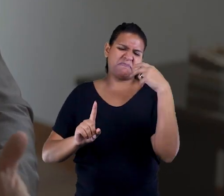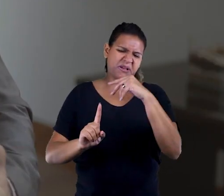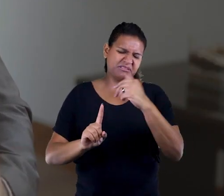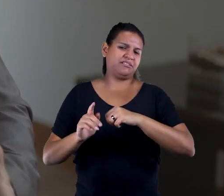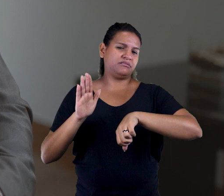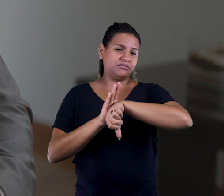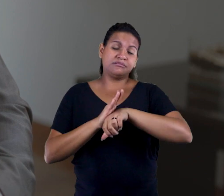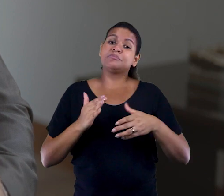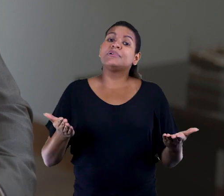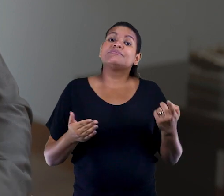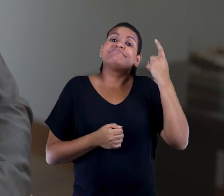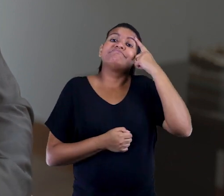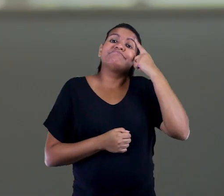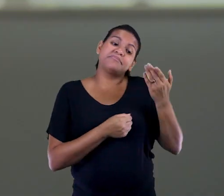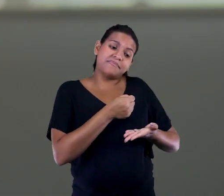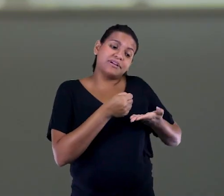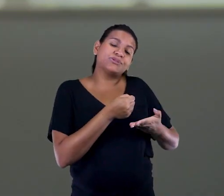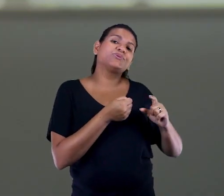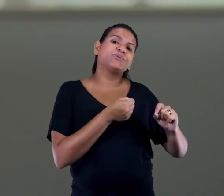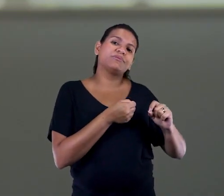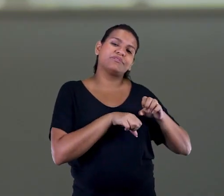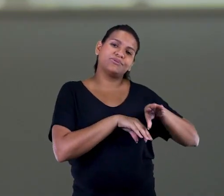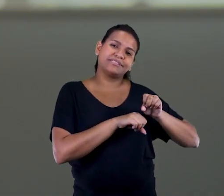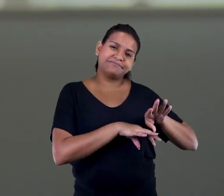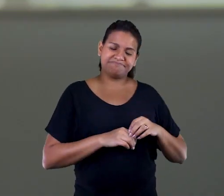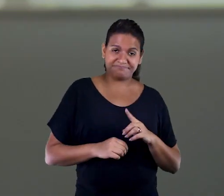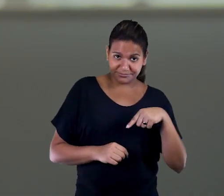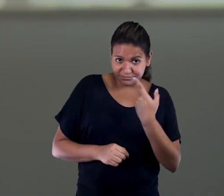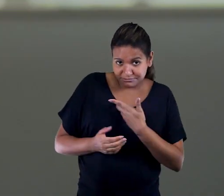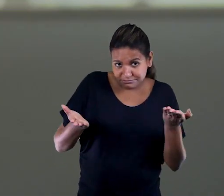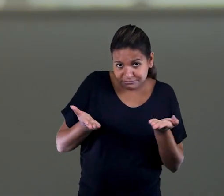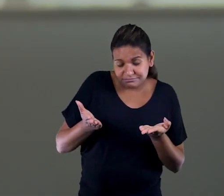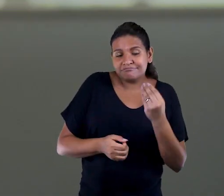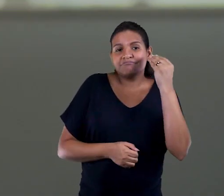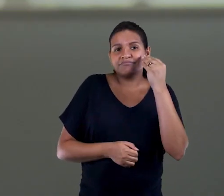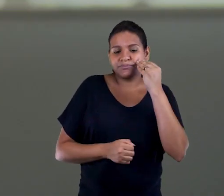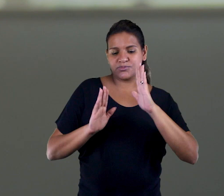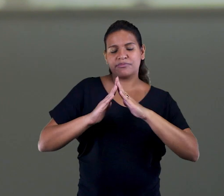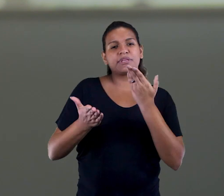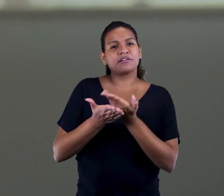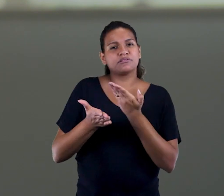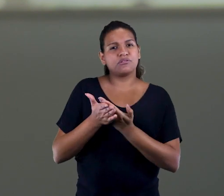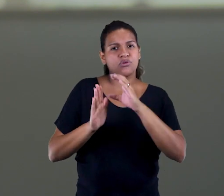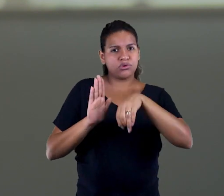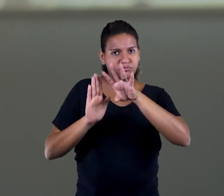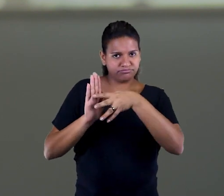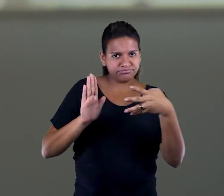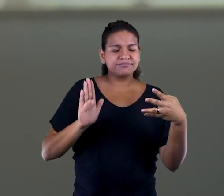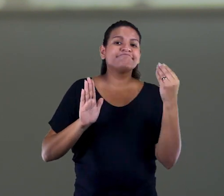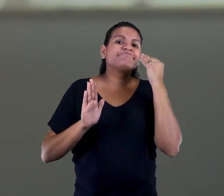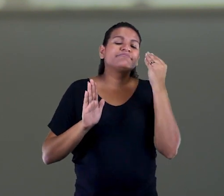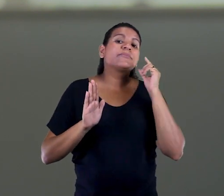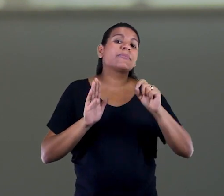para a base. A base é o quê? Educação. Tentamos agora implementar, na grade curricular das escolas a questão da proteção animal. A gente sempre